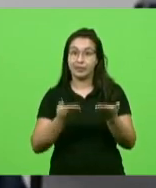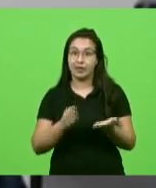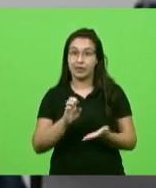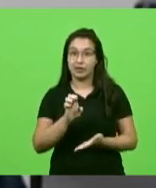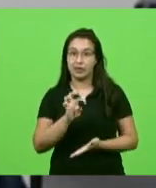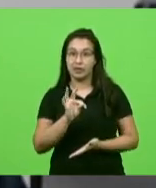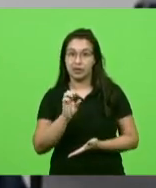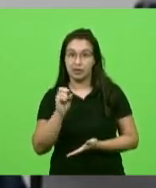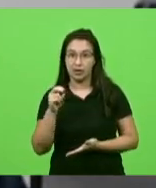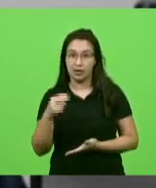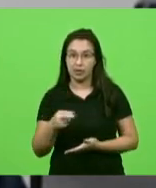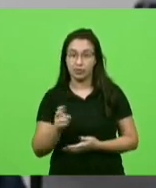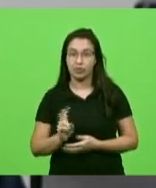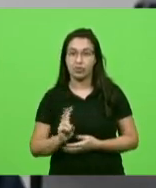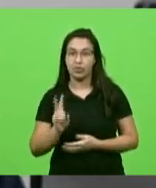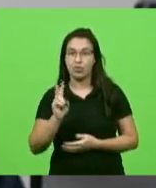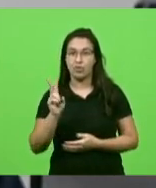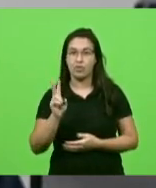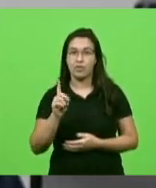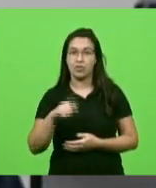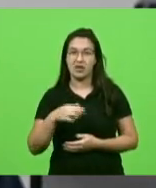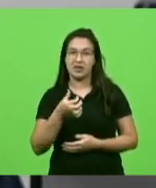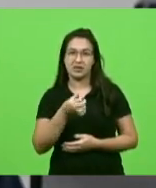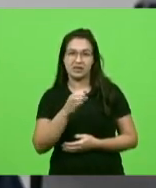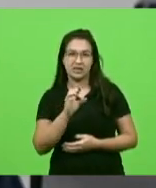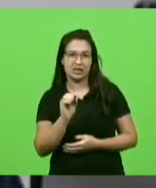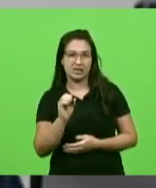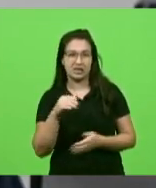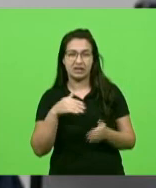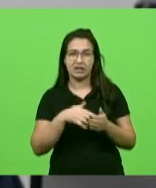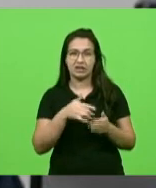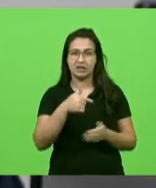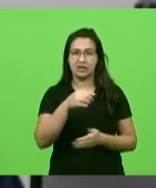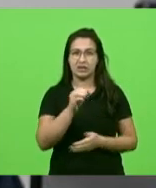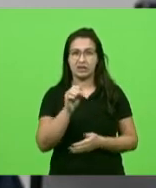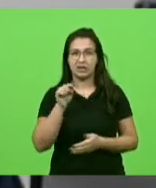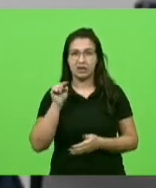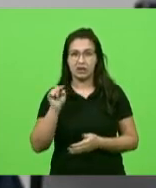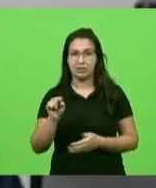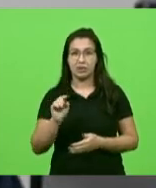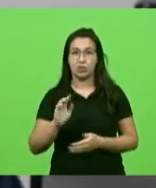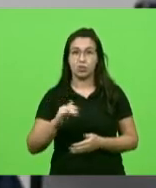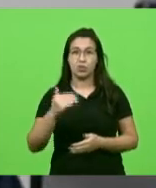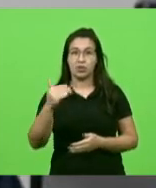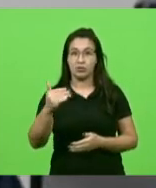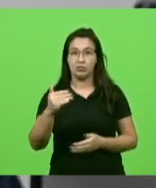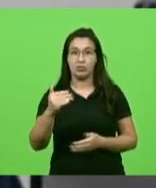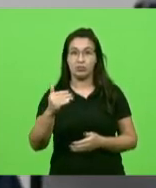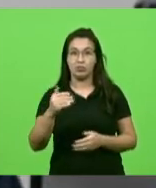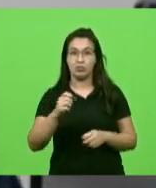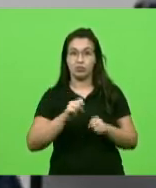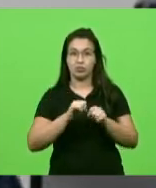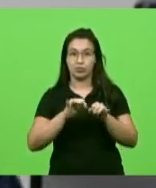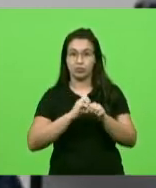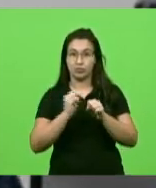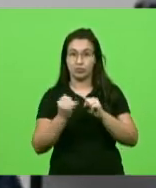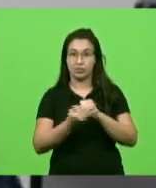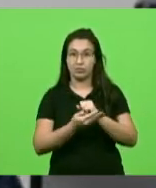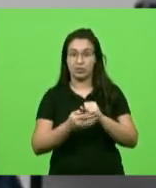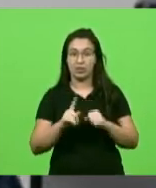que se antes os valores giravam tão 60 a 70 mil reais após a pandemia o preço chegou a